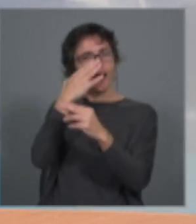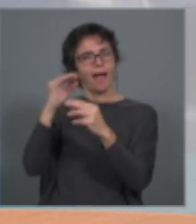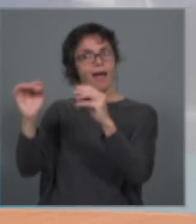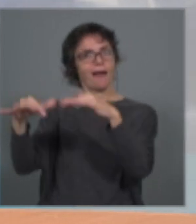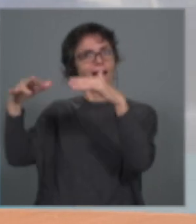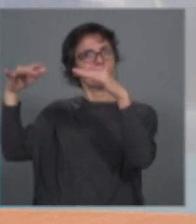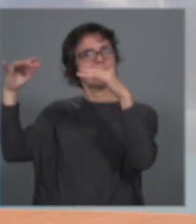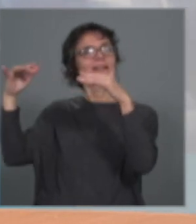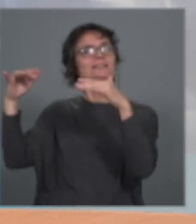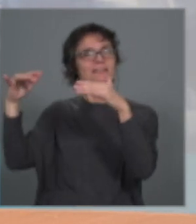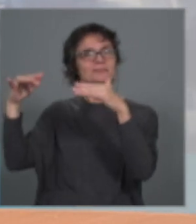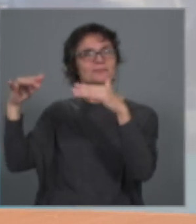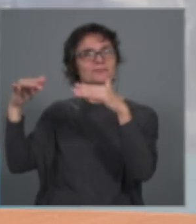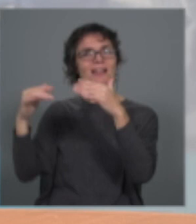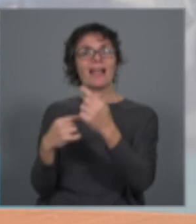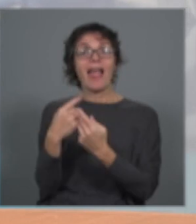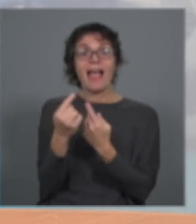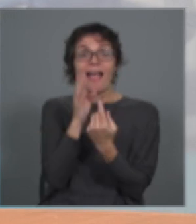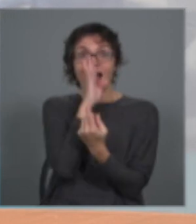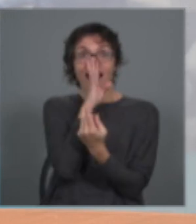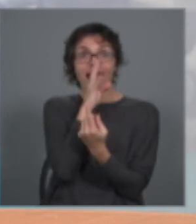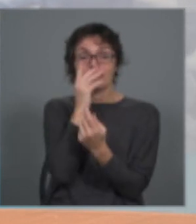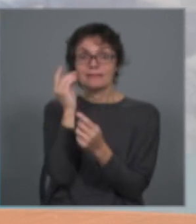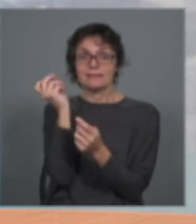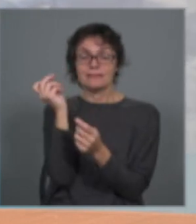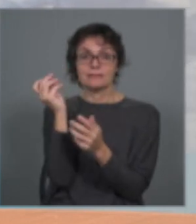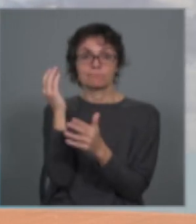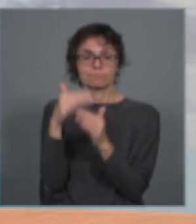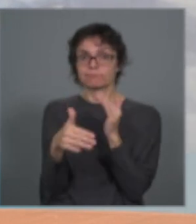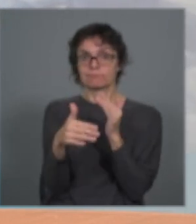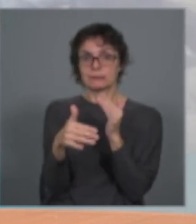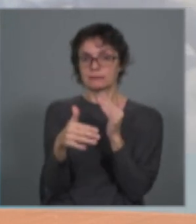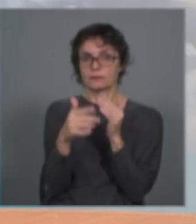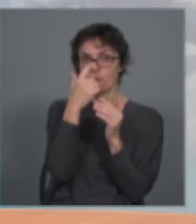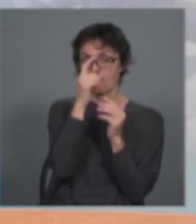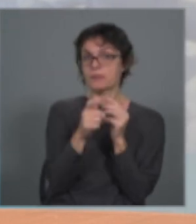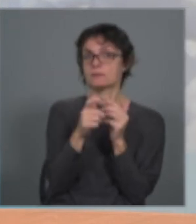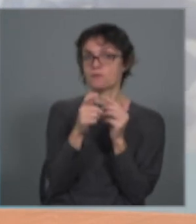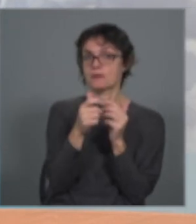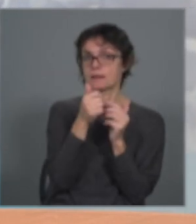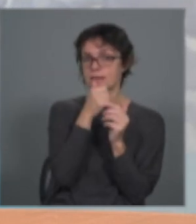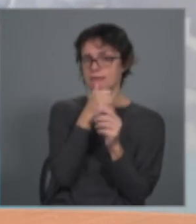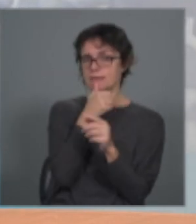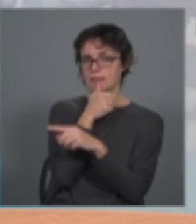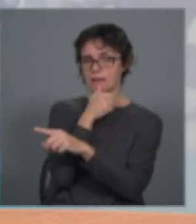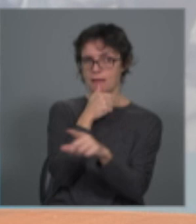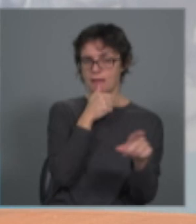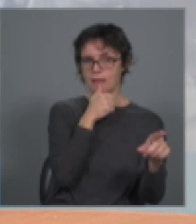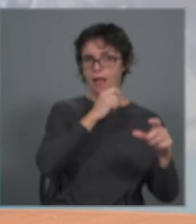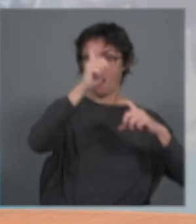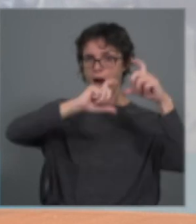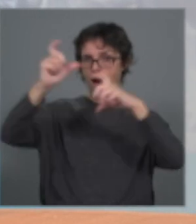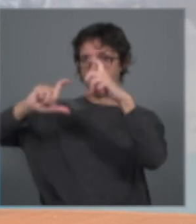repente alguém levar este jogo de póquer a sério e dissessem todas as bolsas ao mesmo tempo, agora já não são